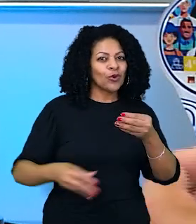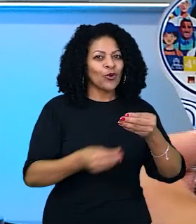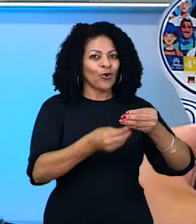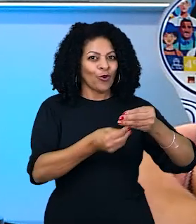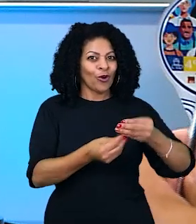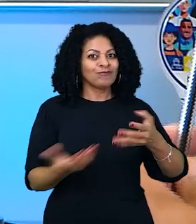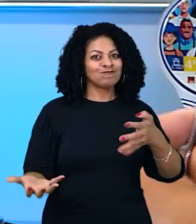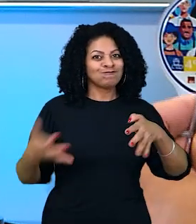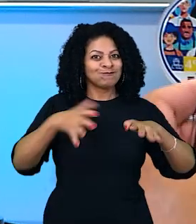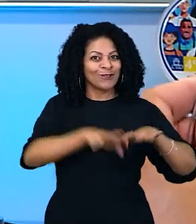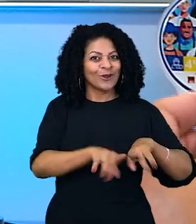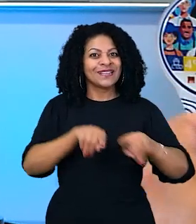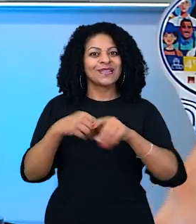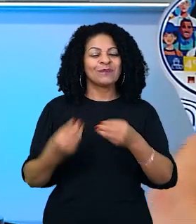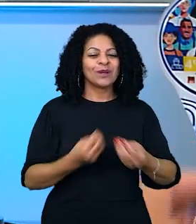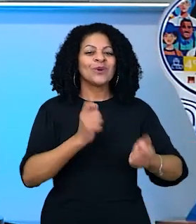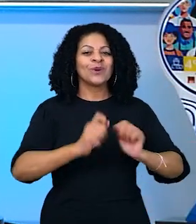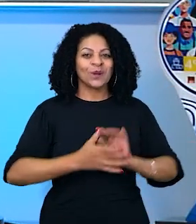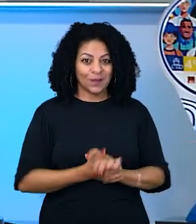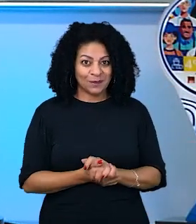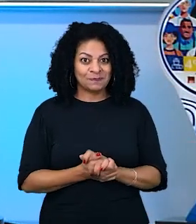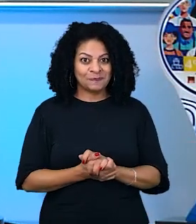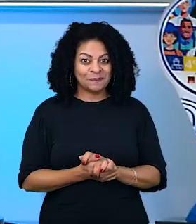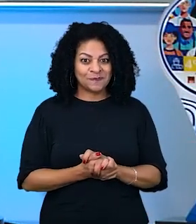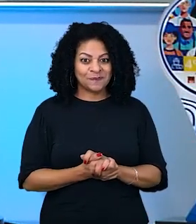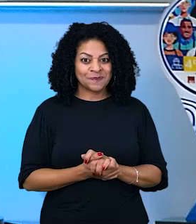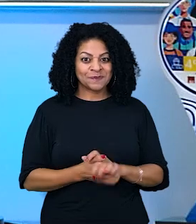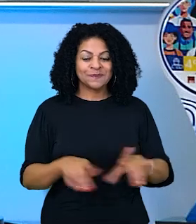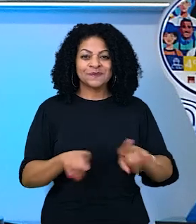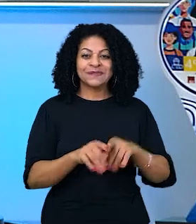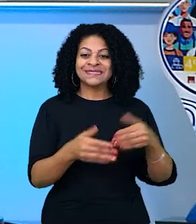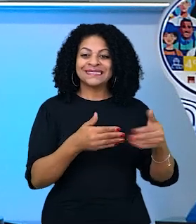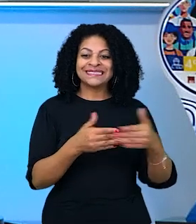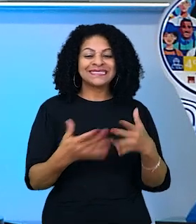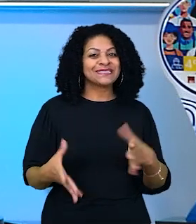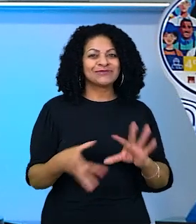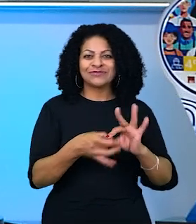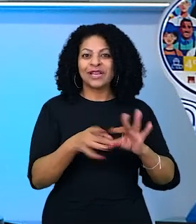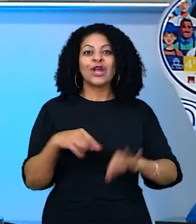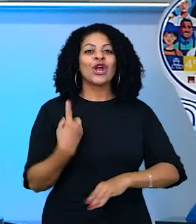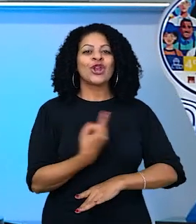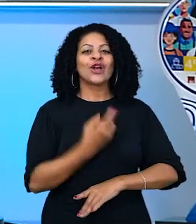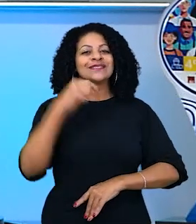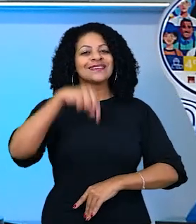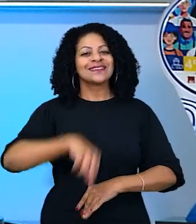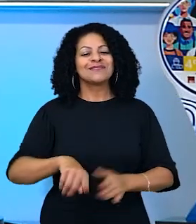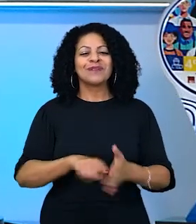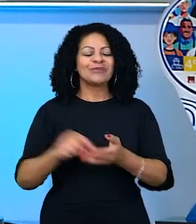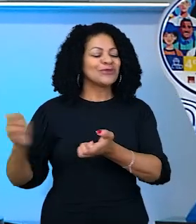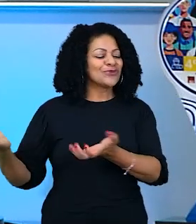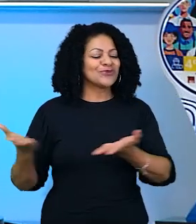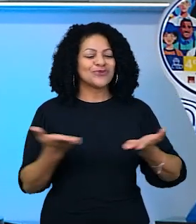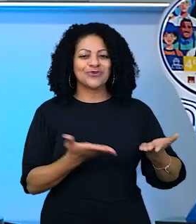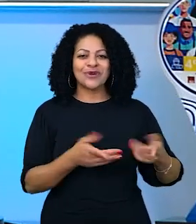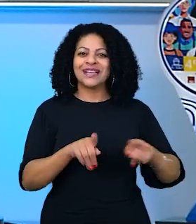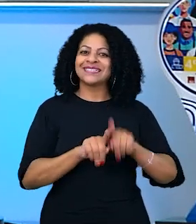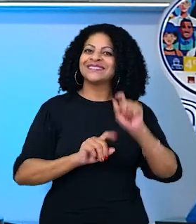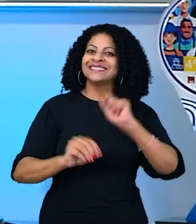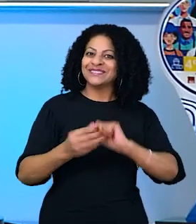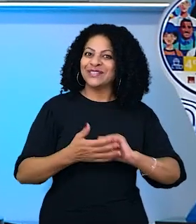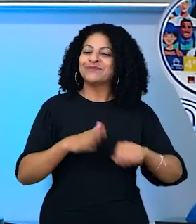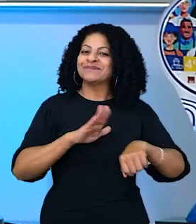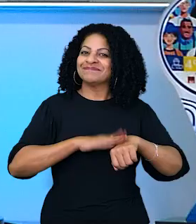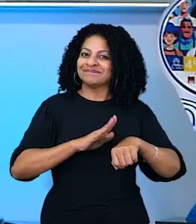incluir formais, informais, autônomos ou não autônomos, independentemente de vínculo. Nós vamos trazer pessoas de diferentes